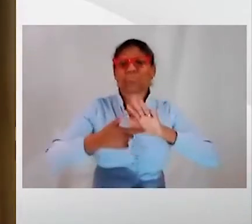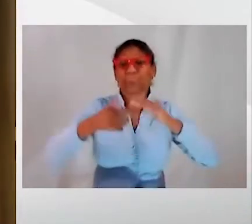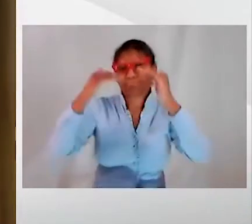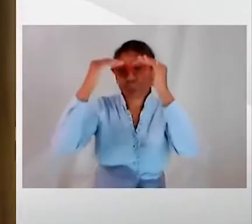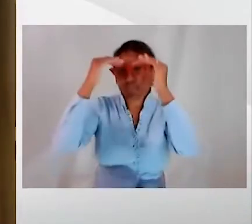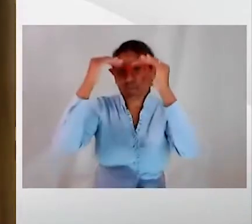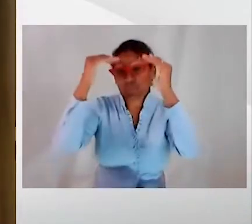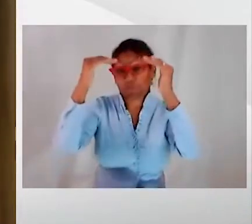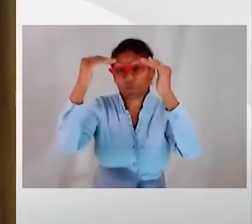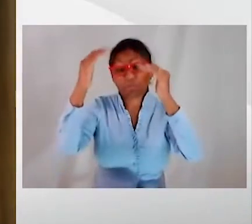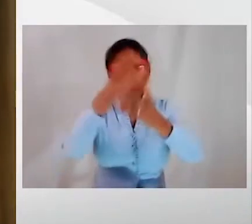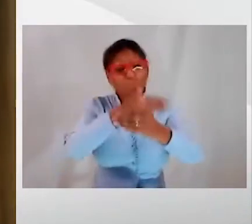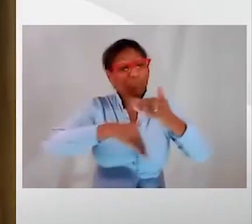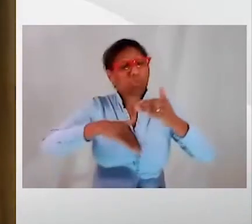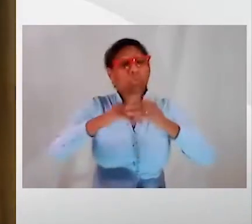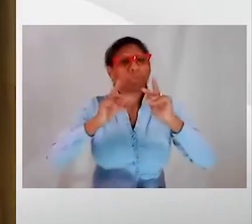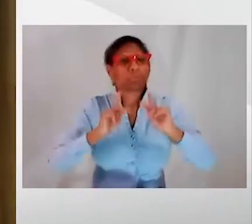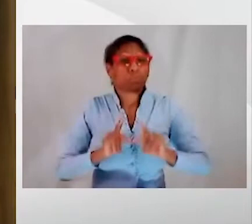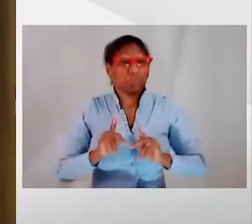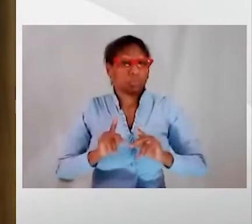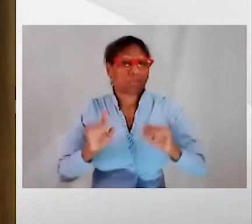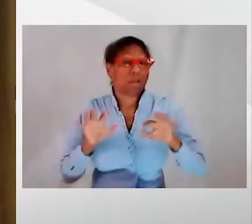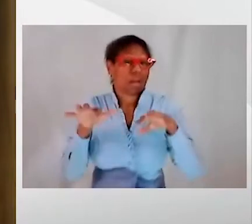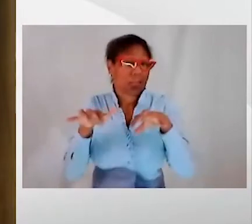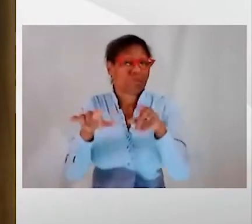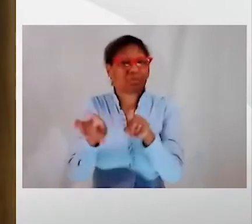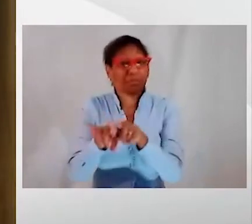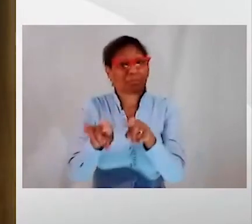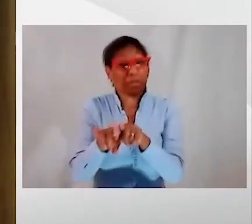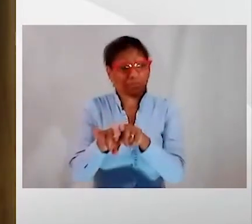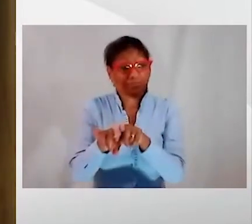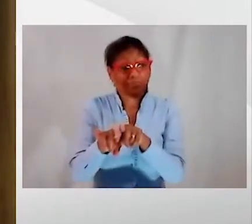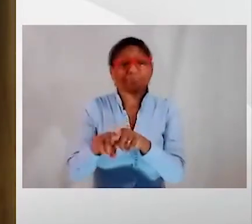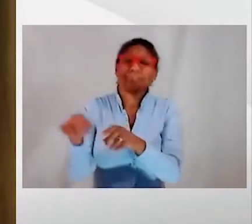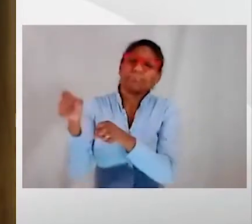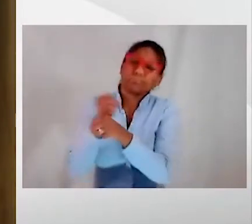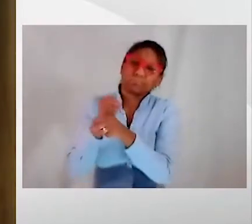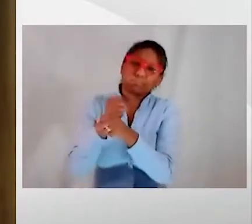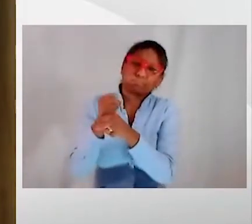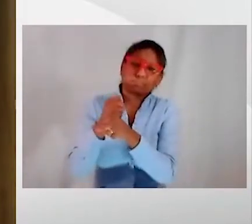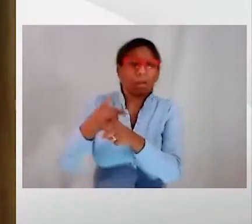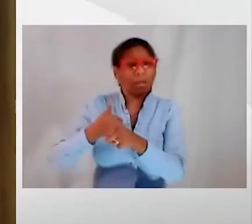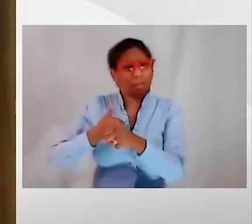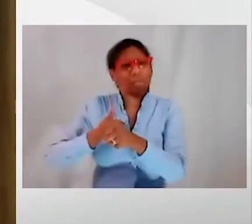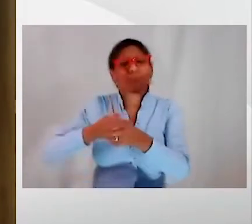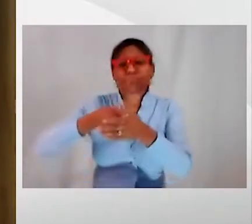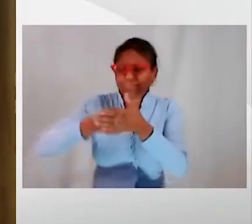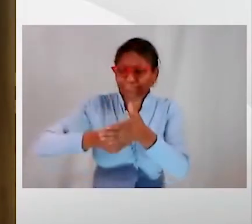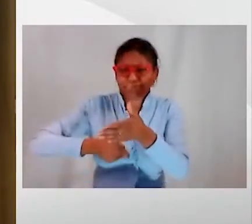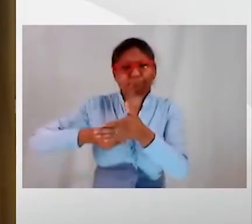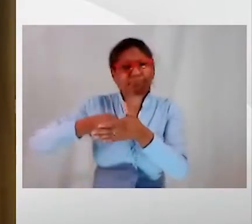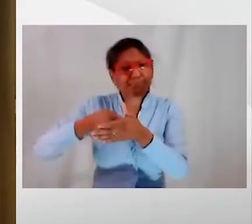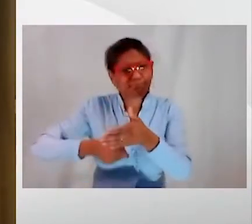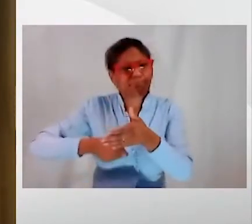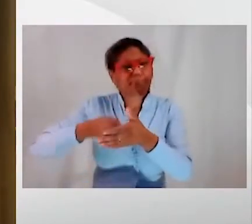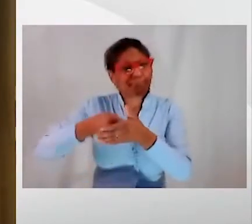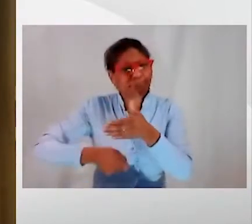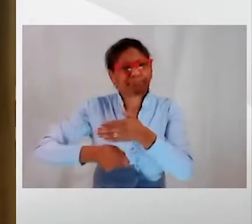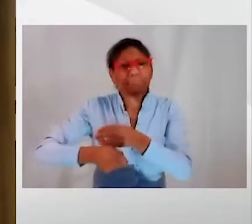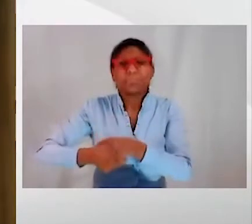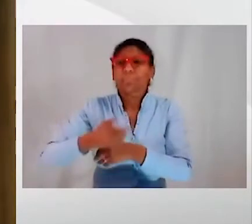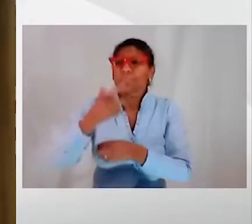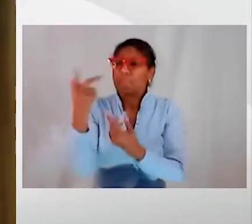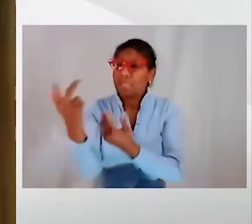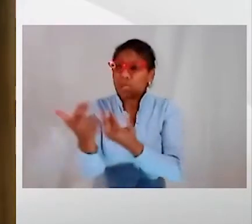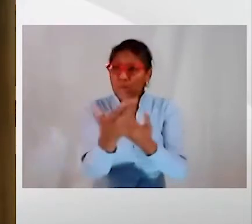por todos os seres viventes. Nesses longos anos de minha militância, assim como milhares de